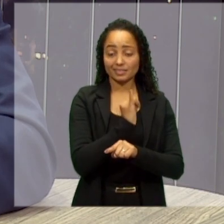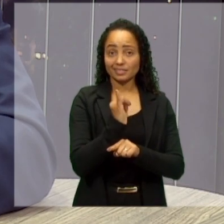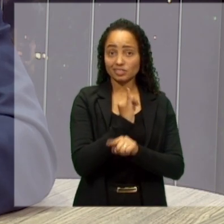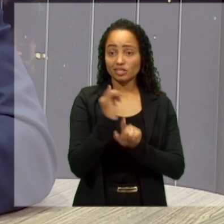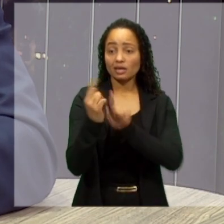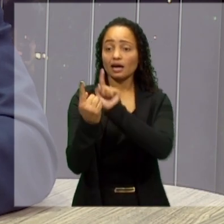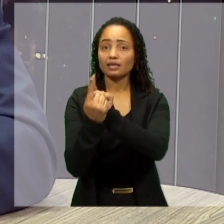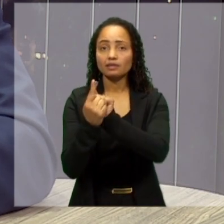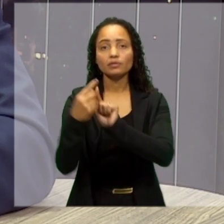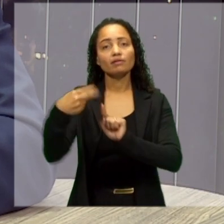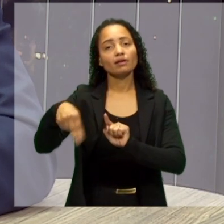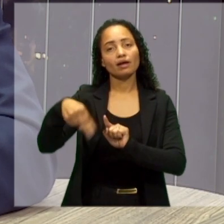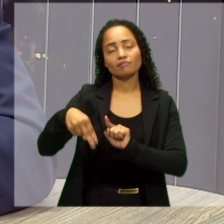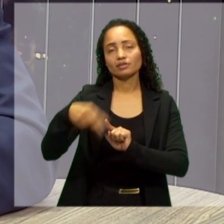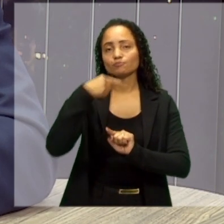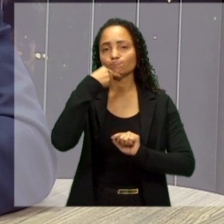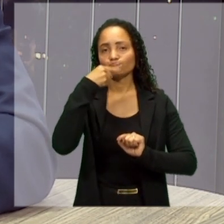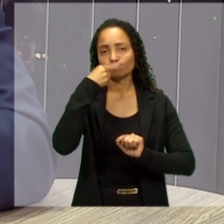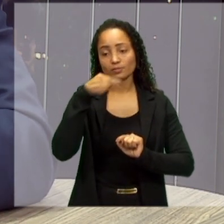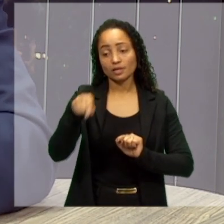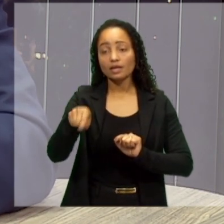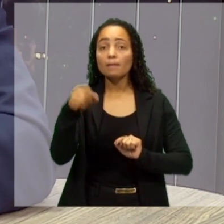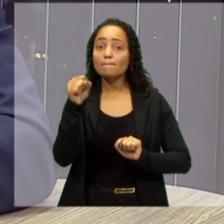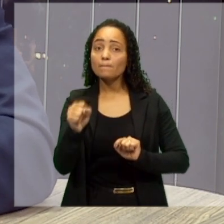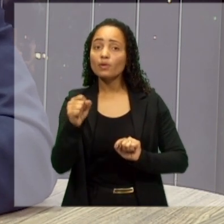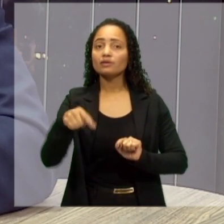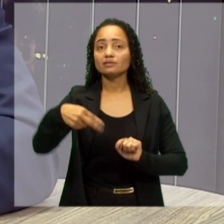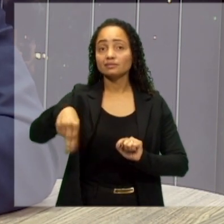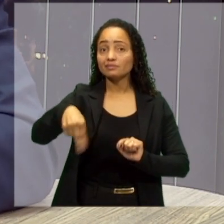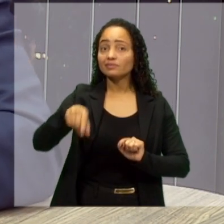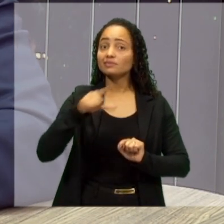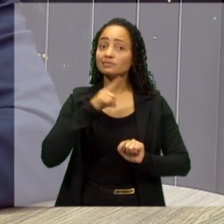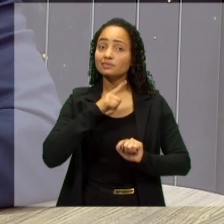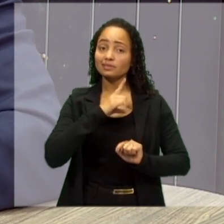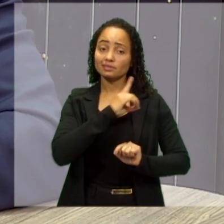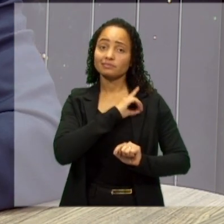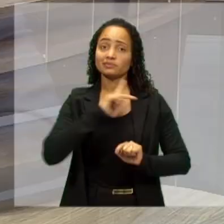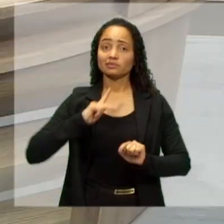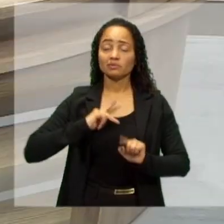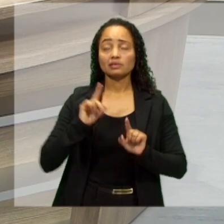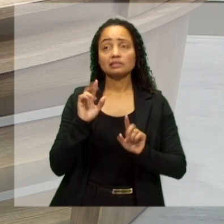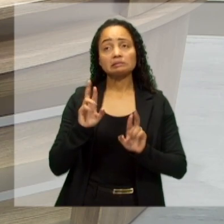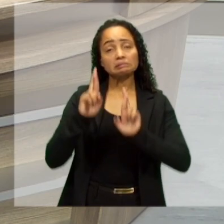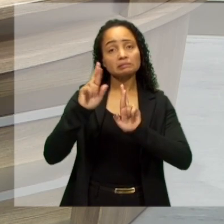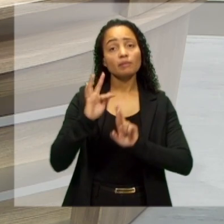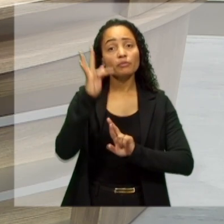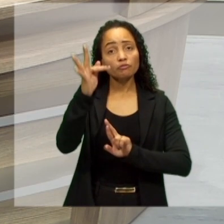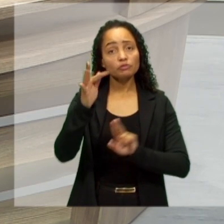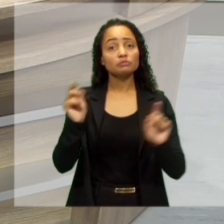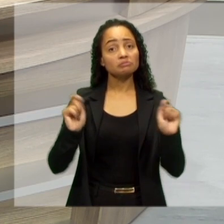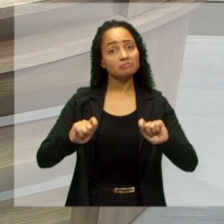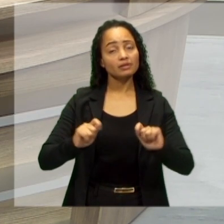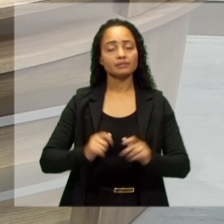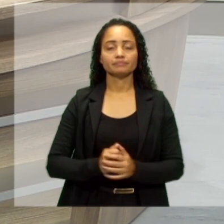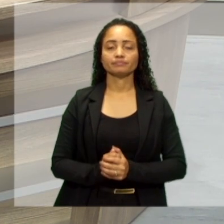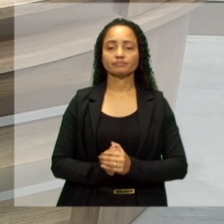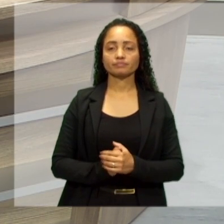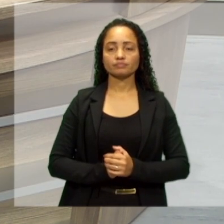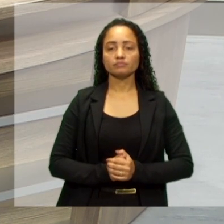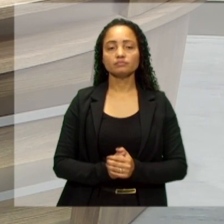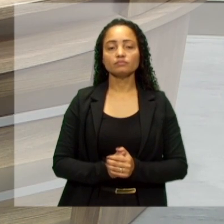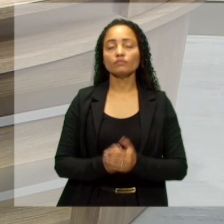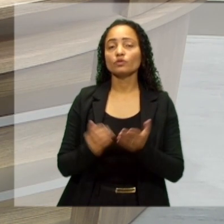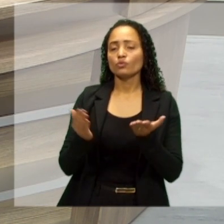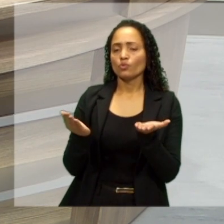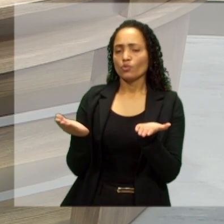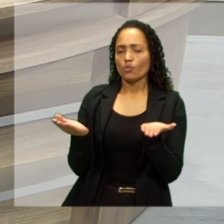que poderia ter uma defensoria pública também. Quem sabe no futuro a gente consegue. Hoje, aqui junto com o senhor,